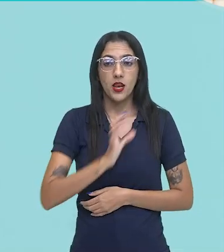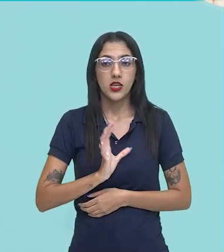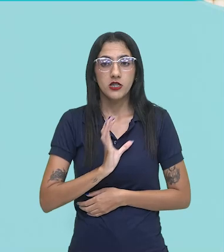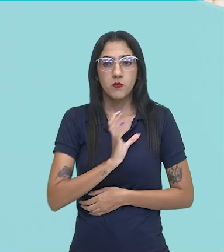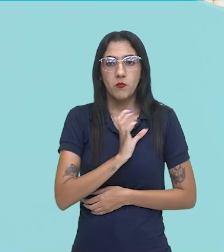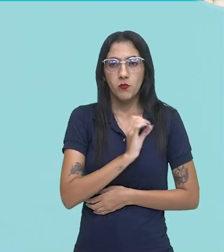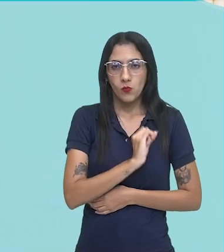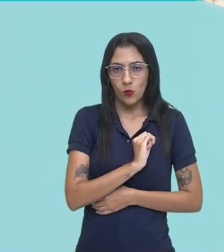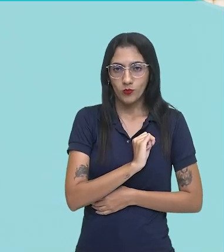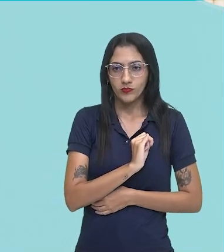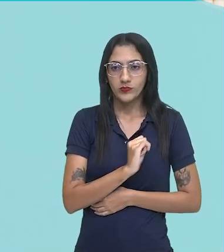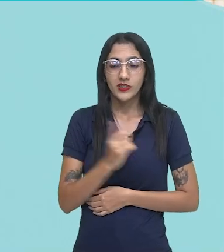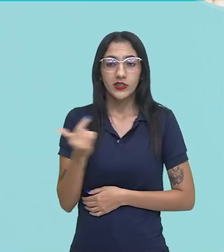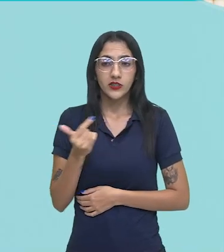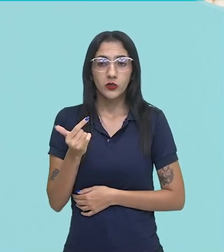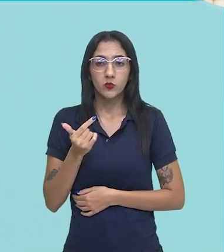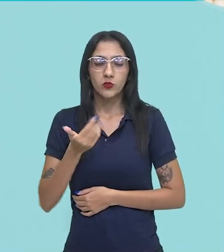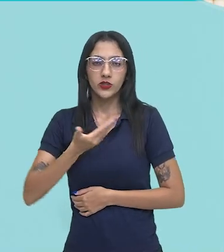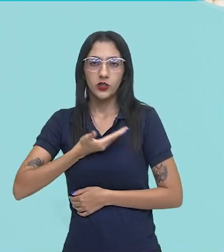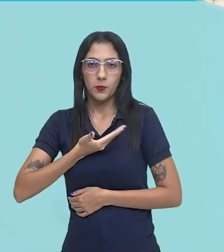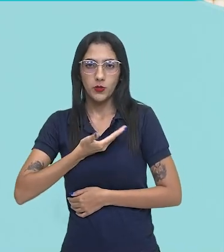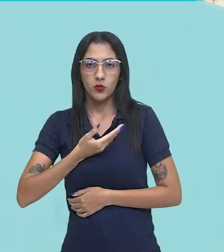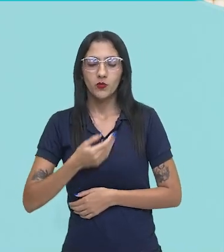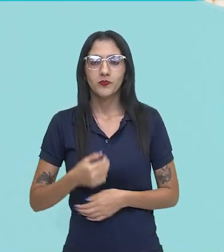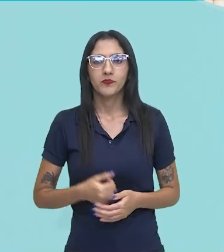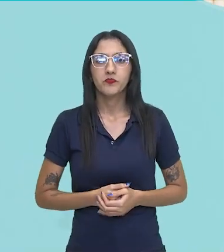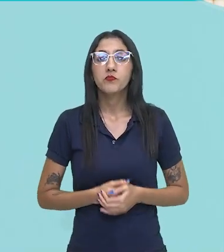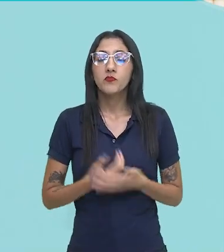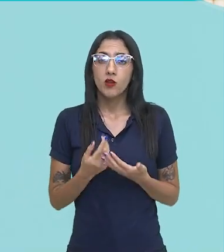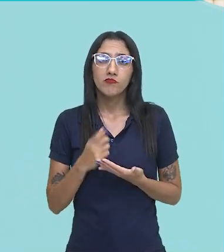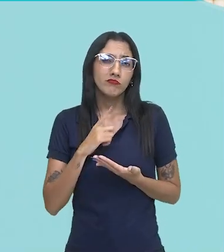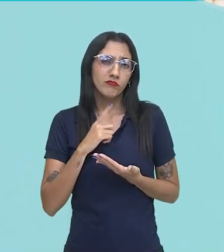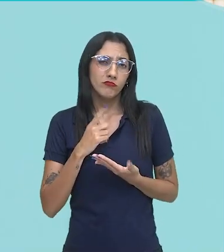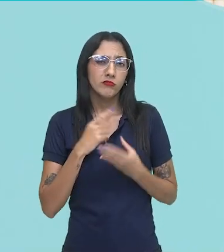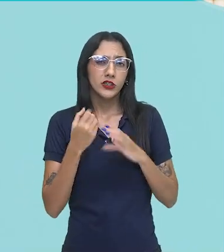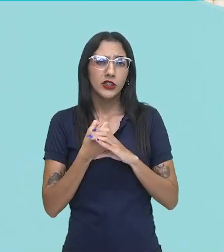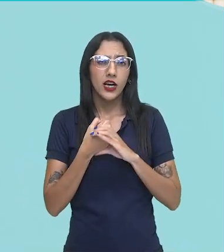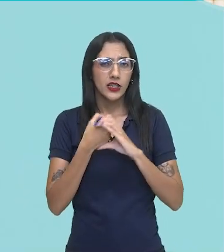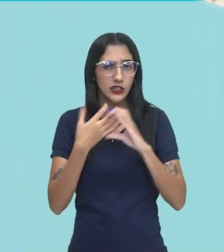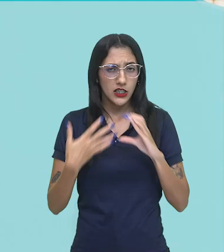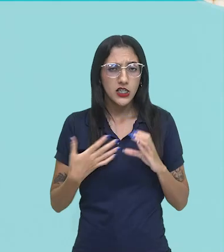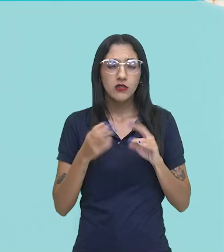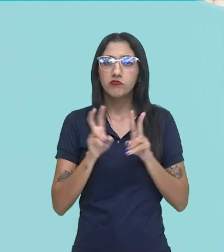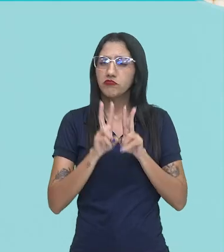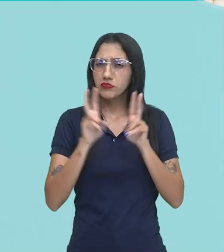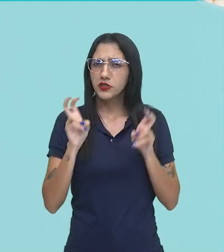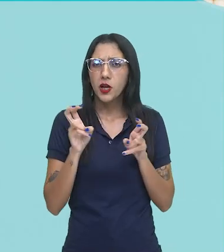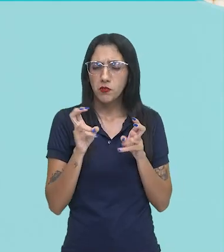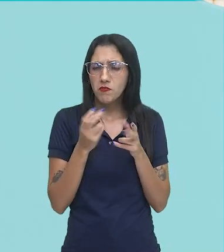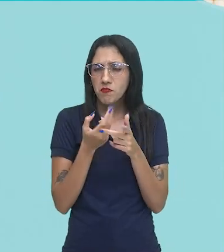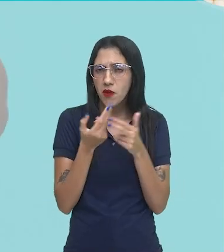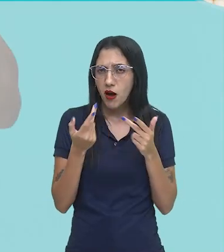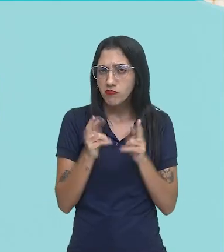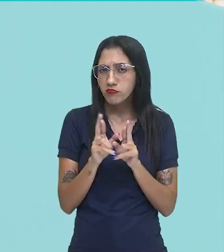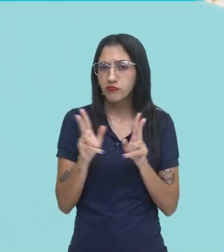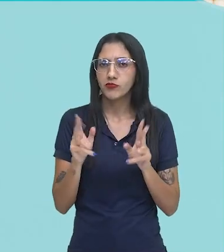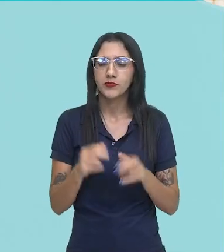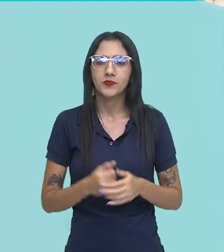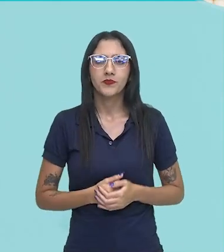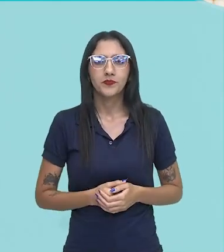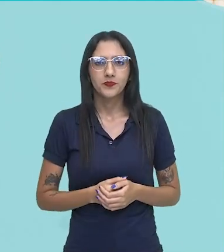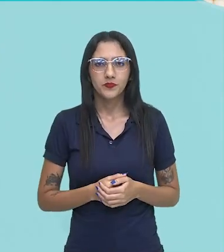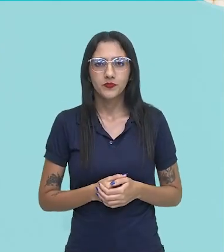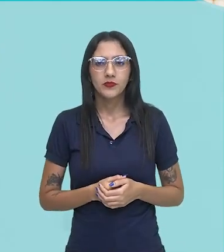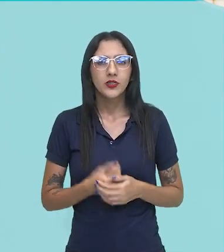as cantigas de amigo. Então tinham características e temáticas diferentes. Tá? Por